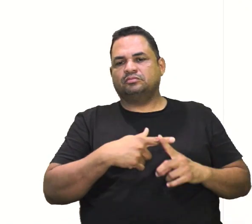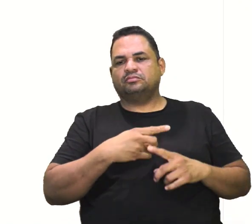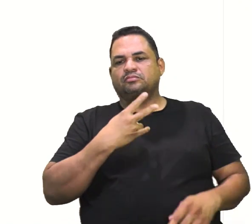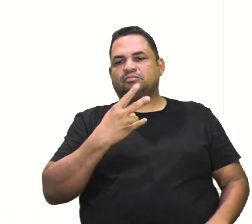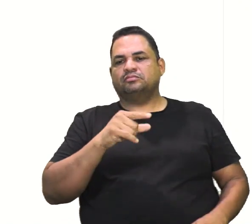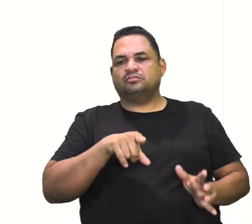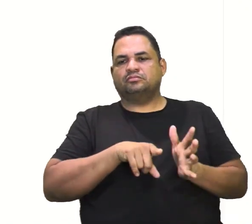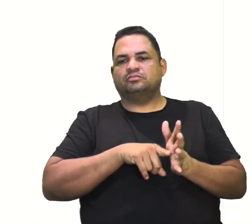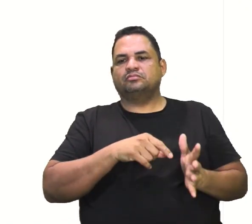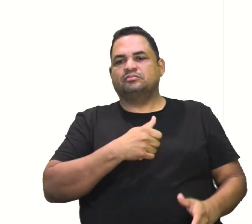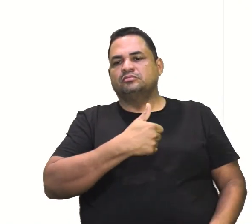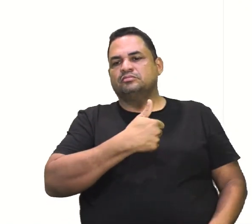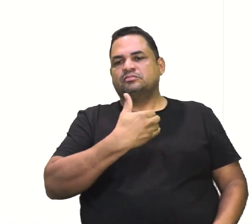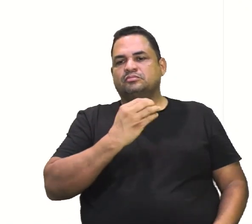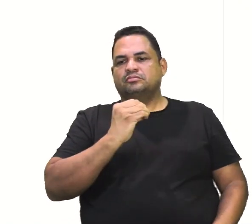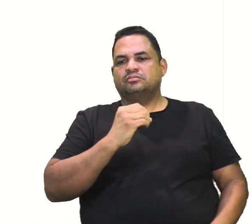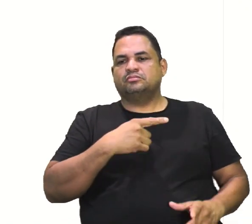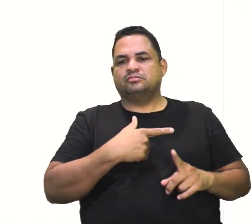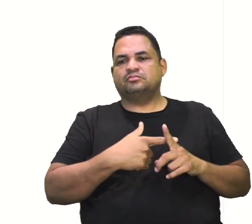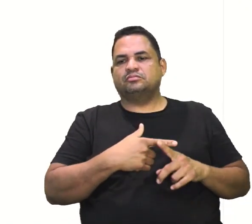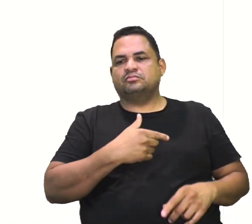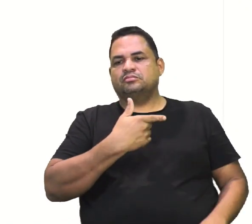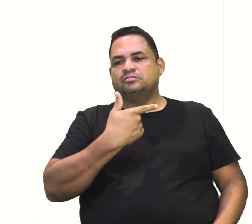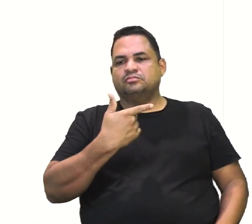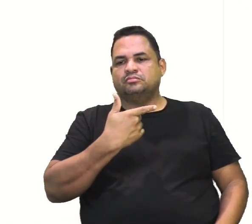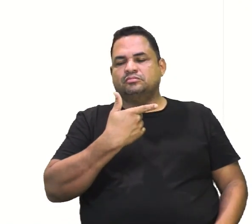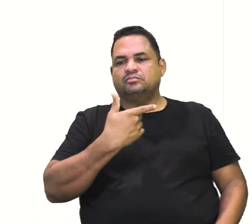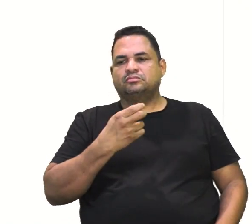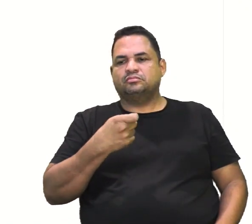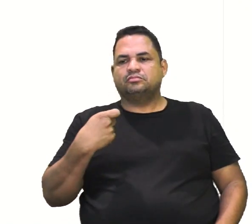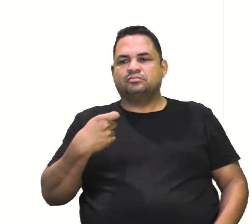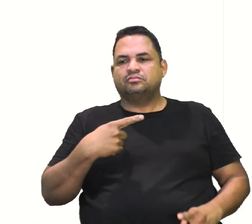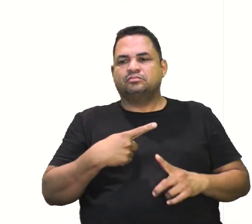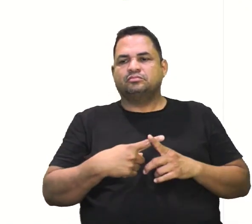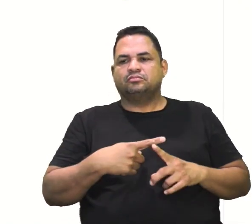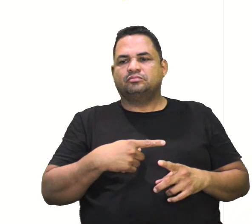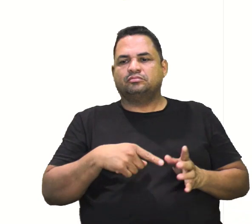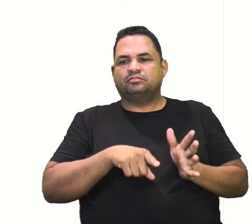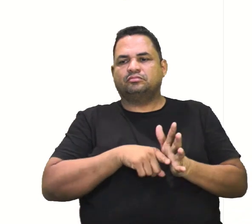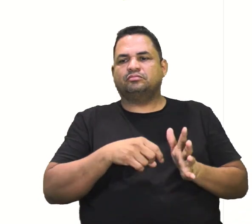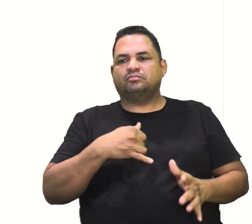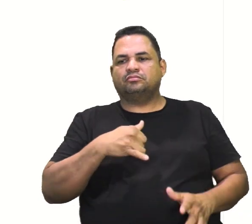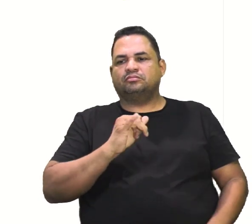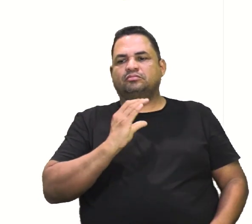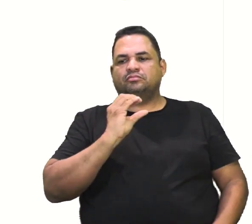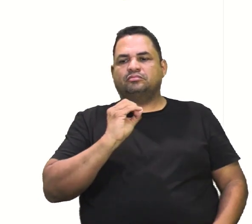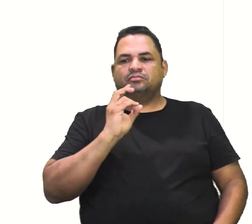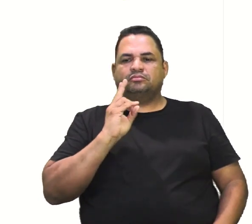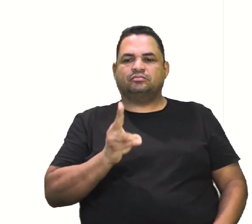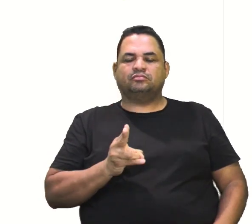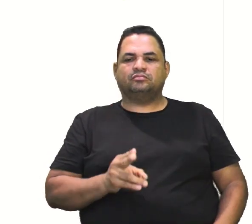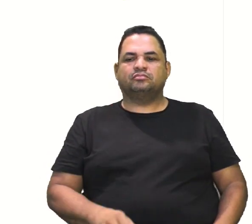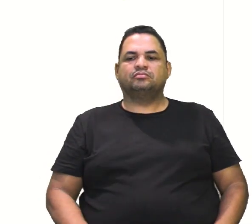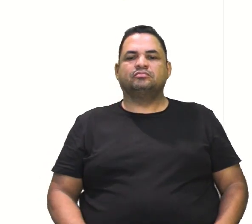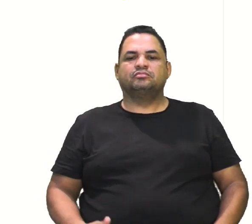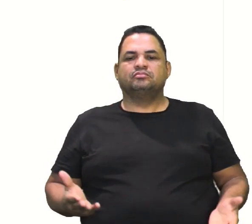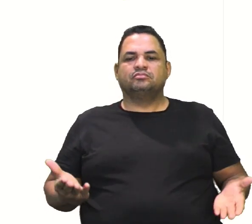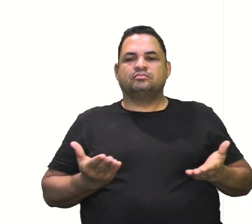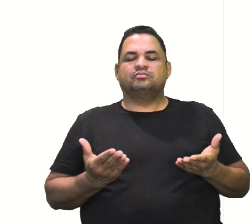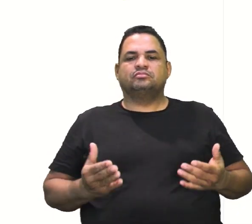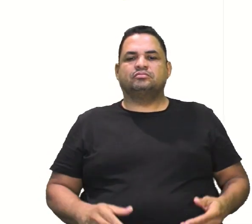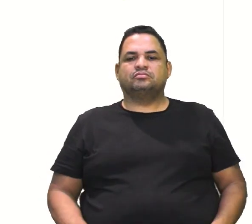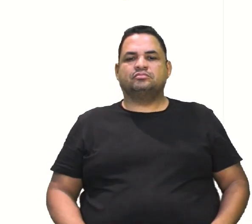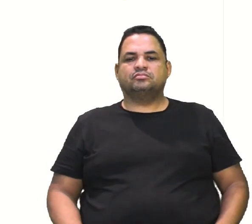2 menos 10 menos 2x menos y Igual a 0. Agora